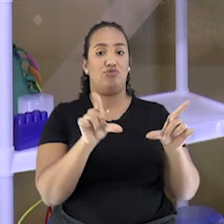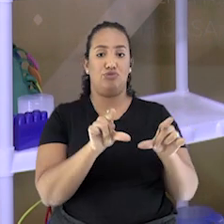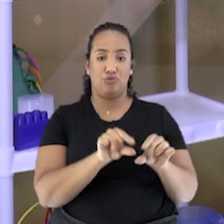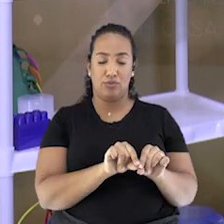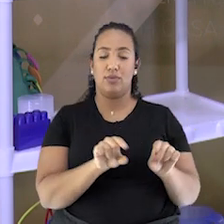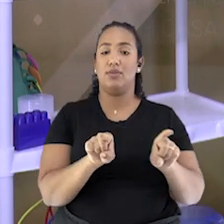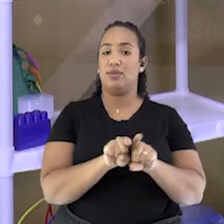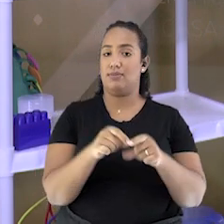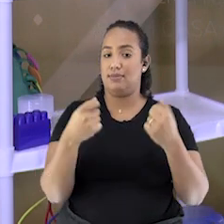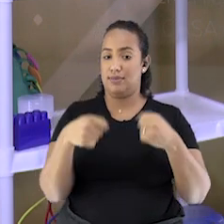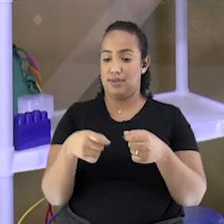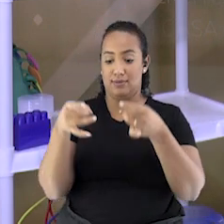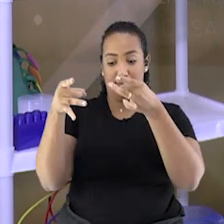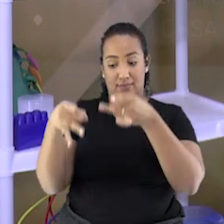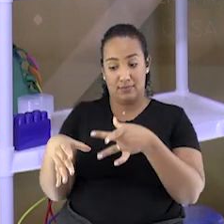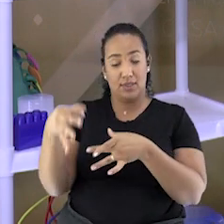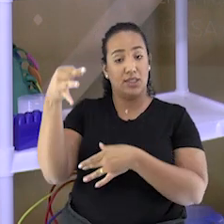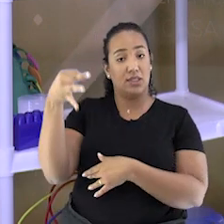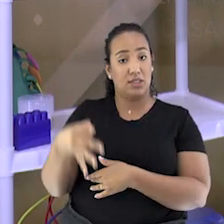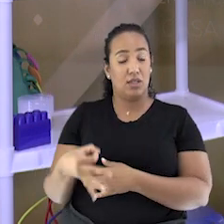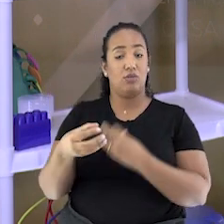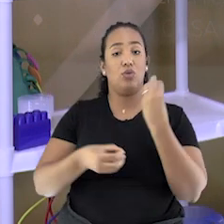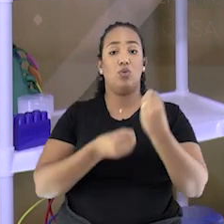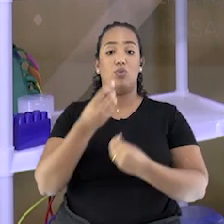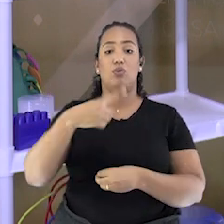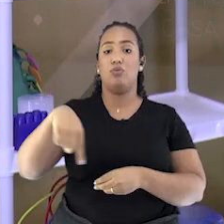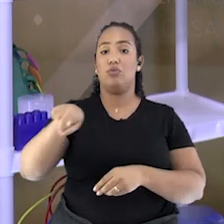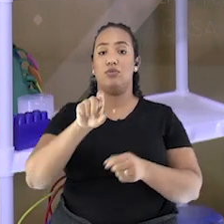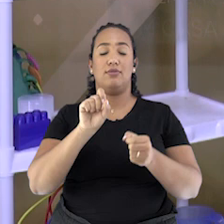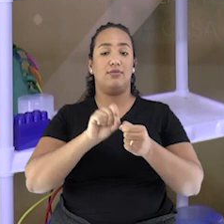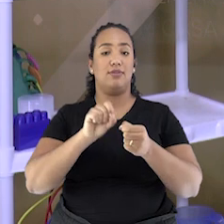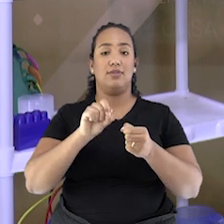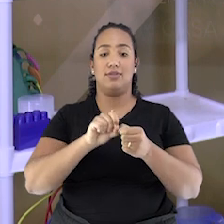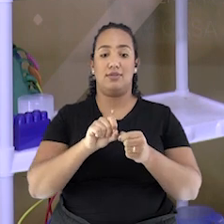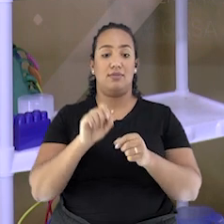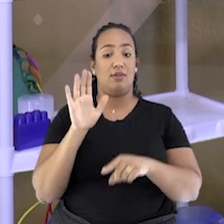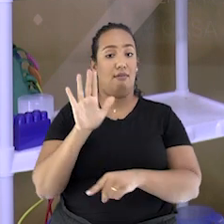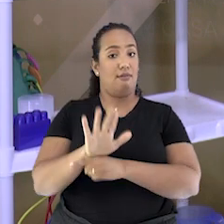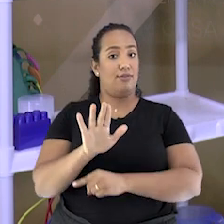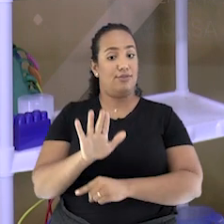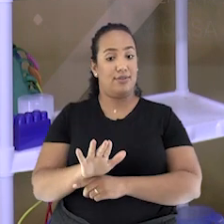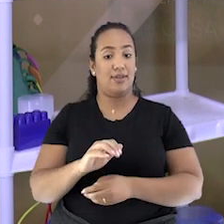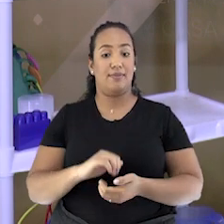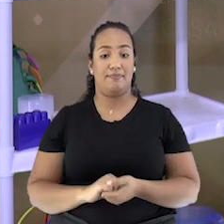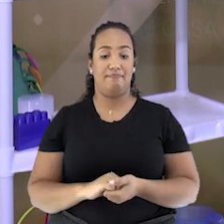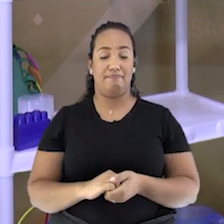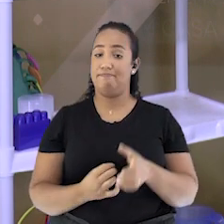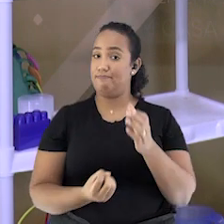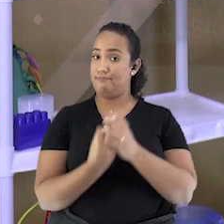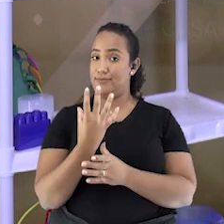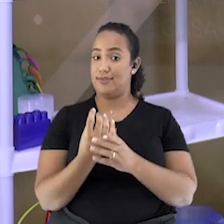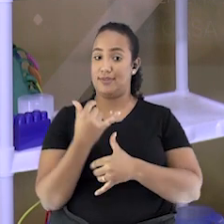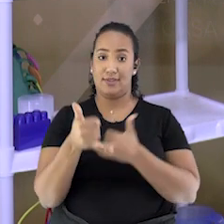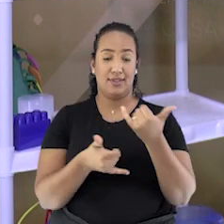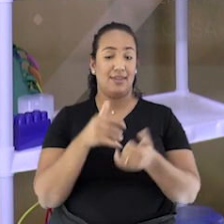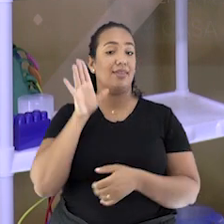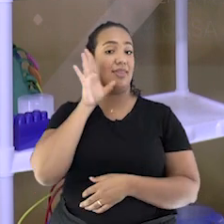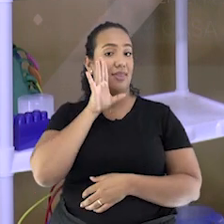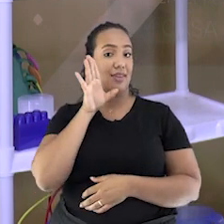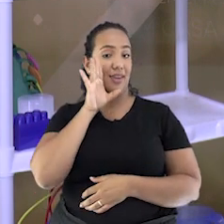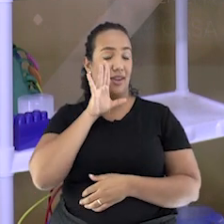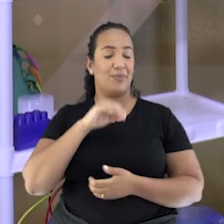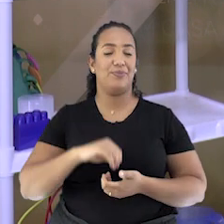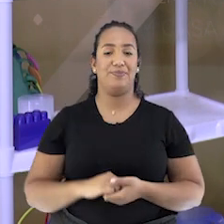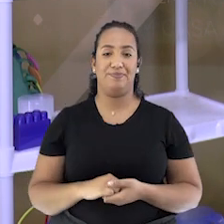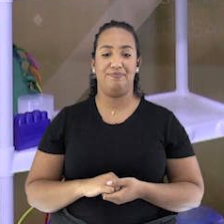descarte corretamente e como podemos fazer para ajudar a diminuir esse desperdício. Produzimos um jogo bem legal reciclando